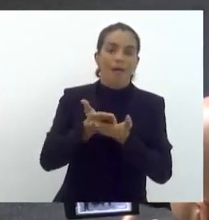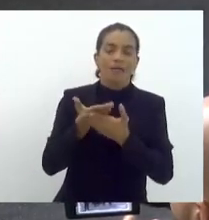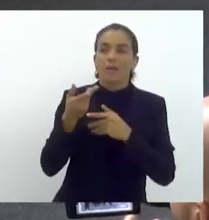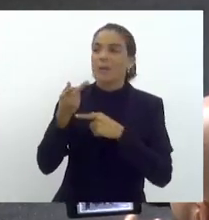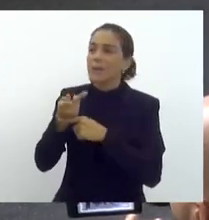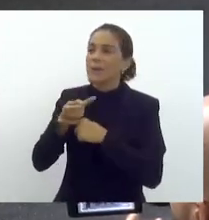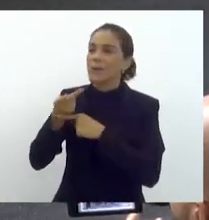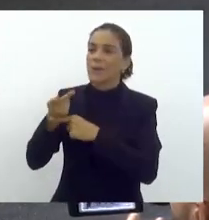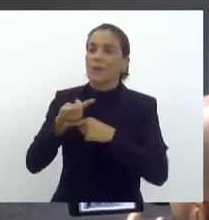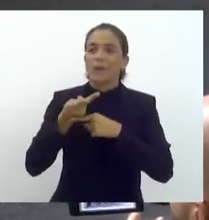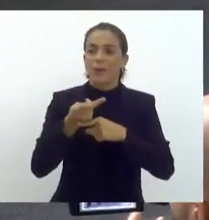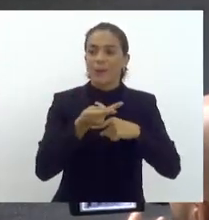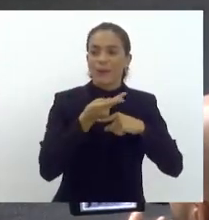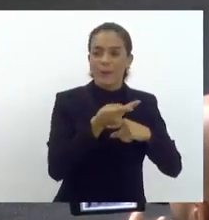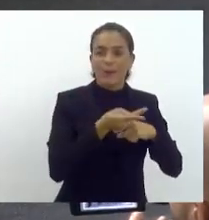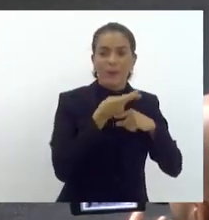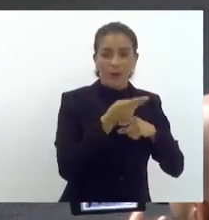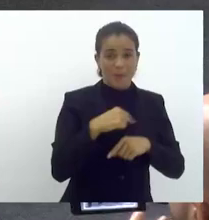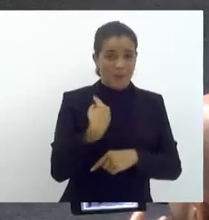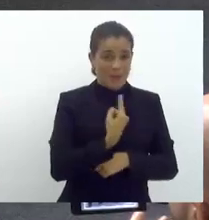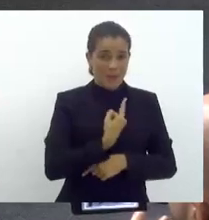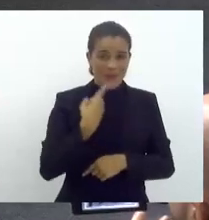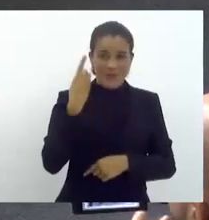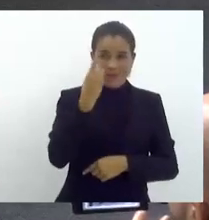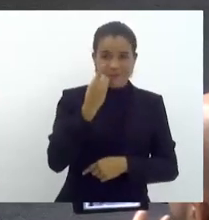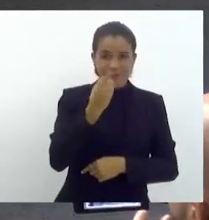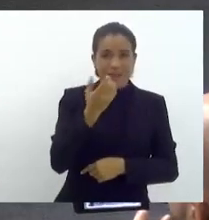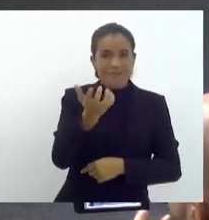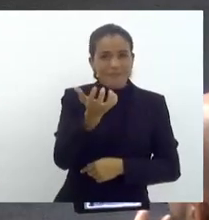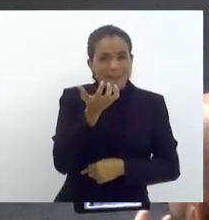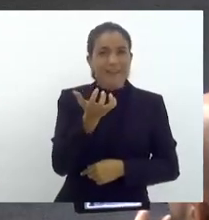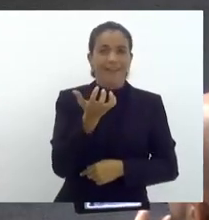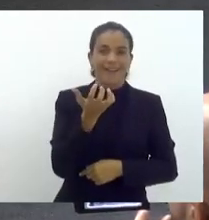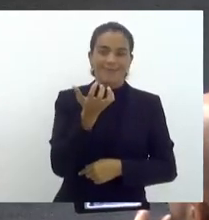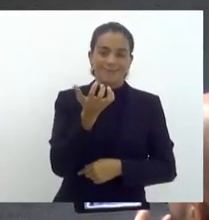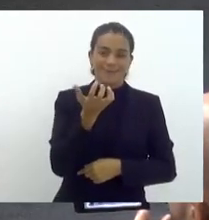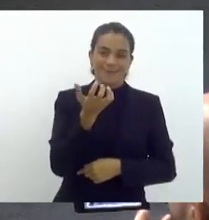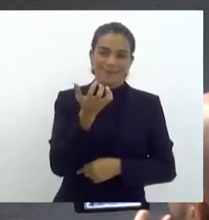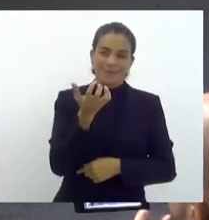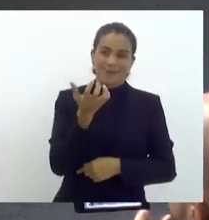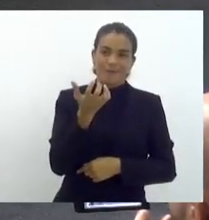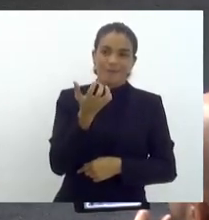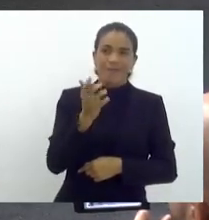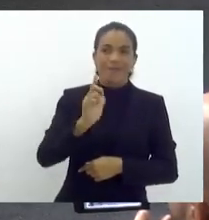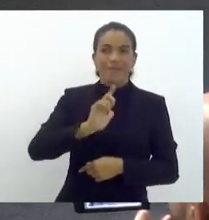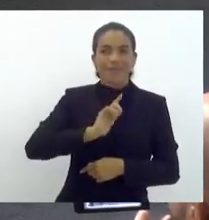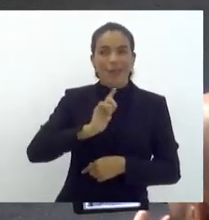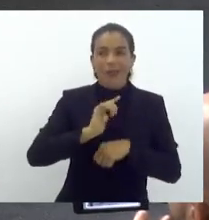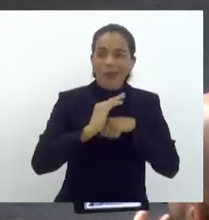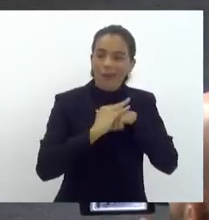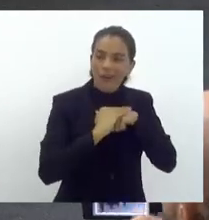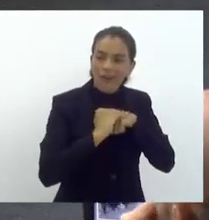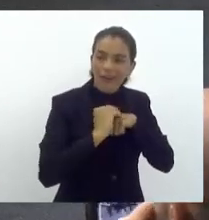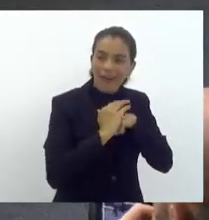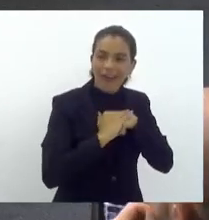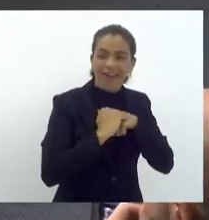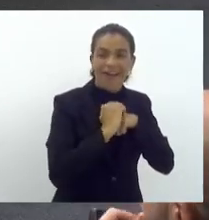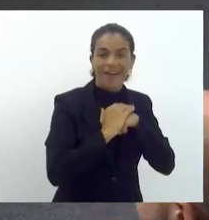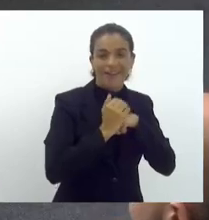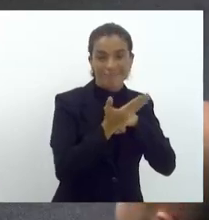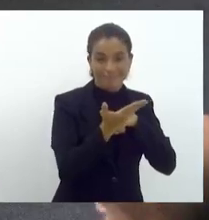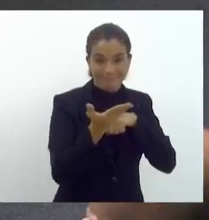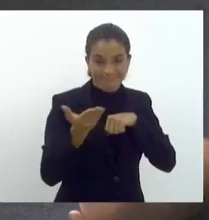porque nós deputados sempre queremos obter o carinho de vossa excelência